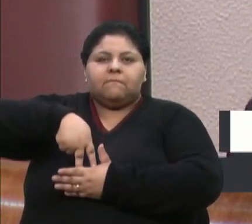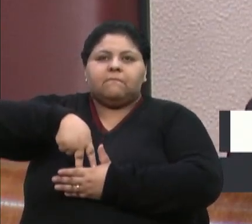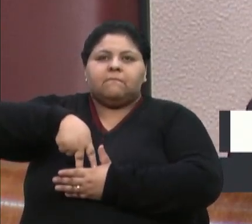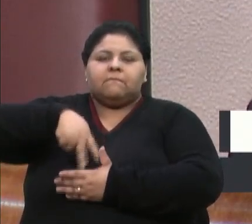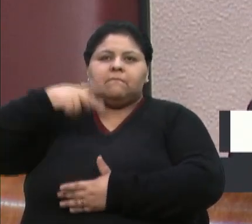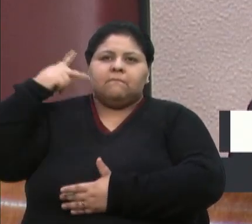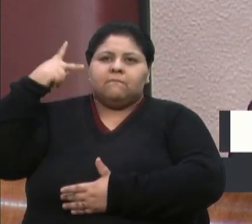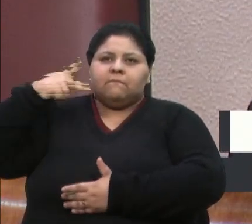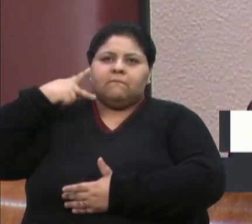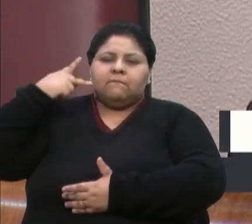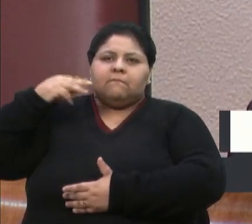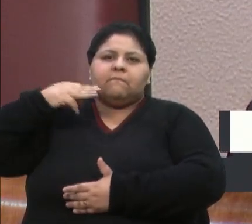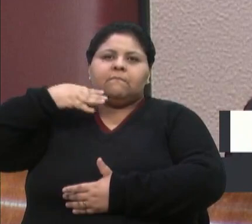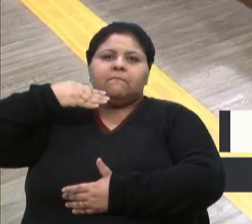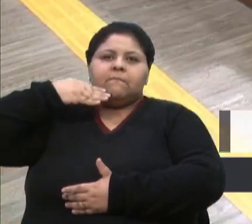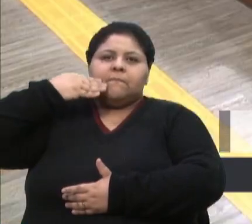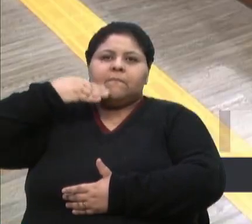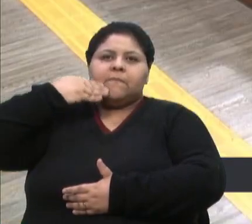vereador Bortola.